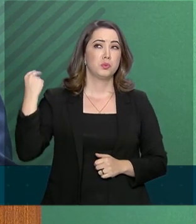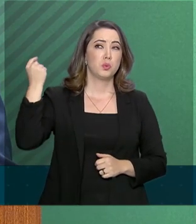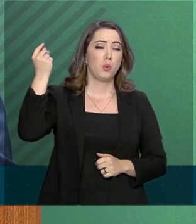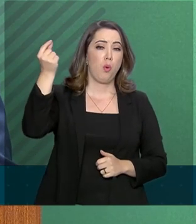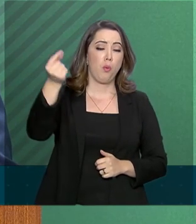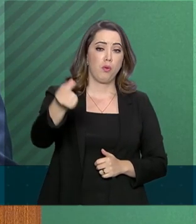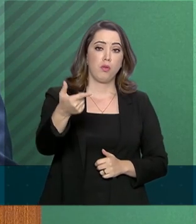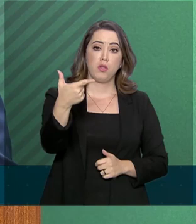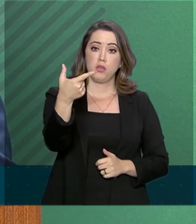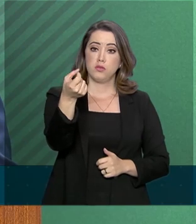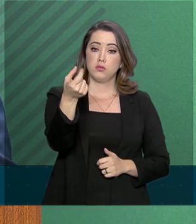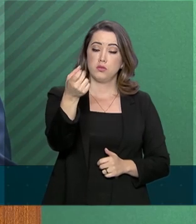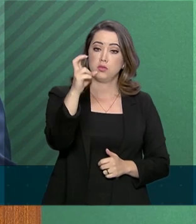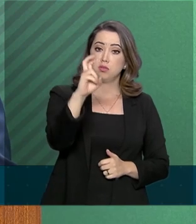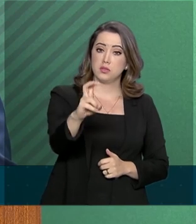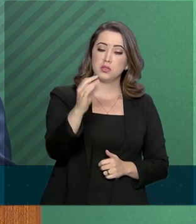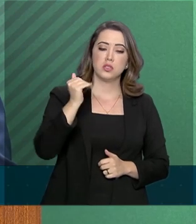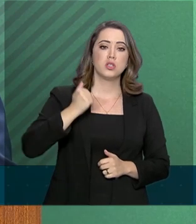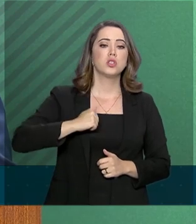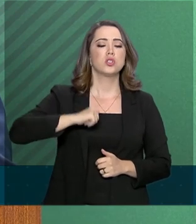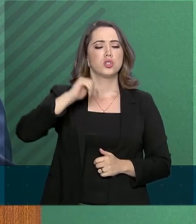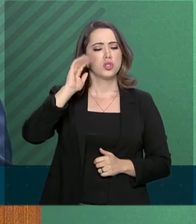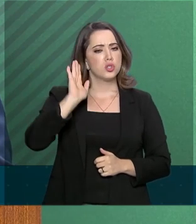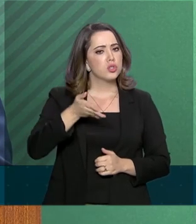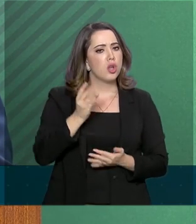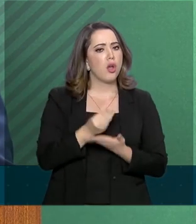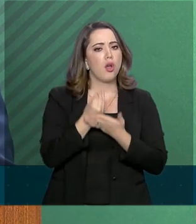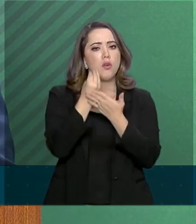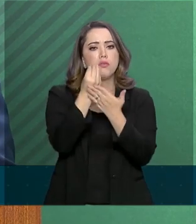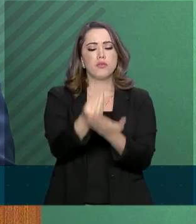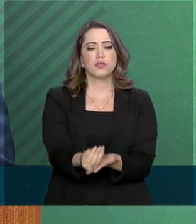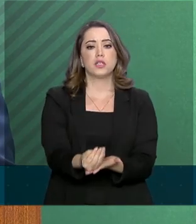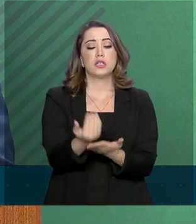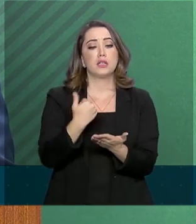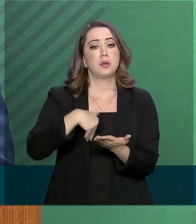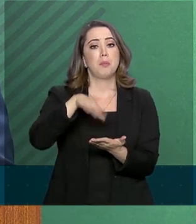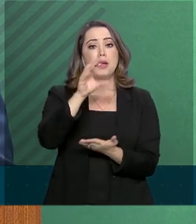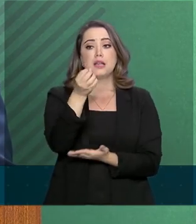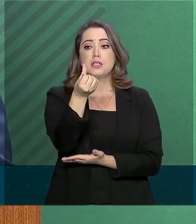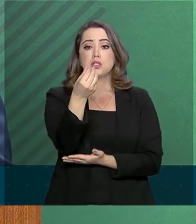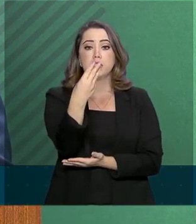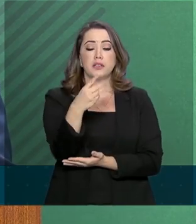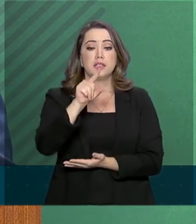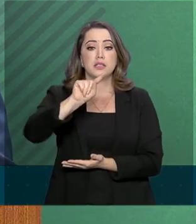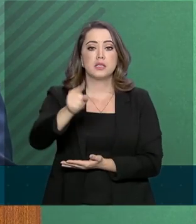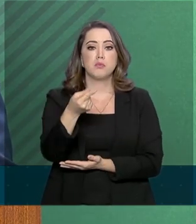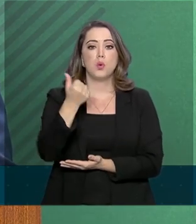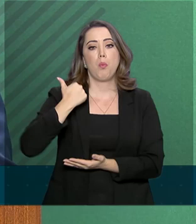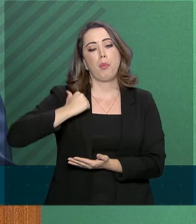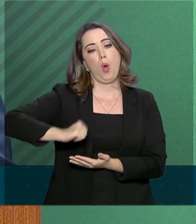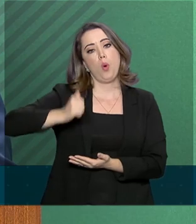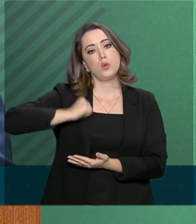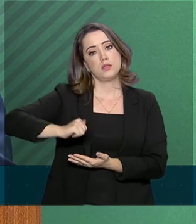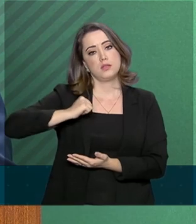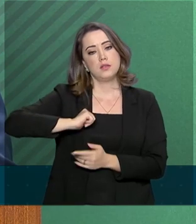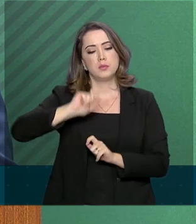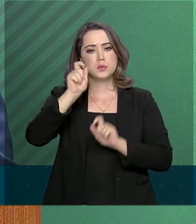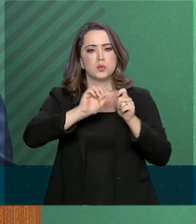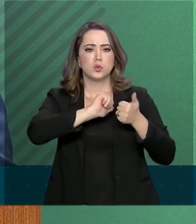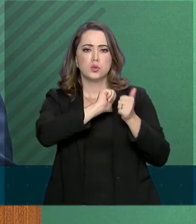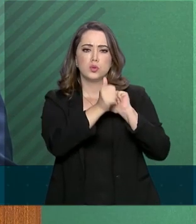2005 já foram concedidas mais de 63 mil bolsas para esportistas